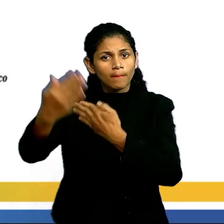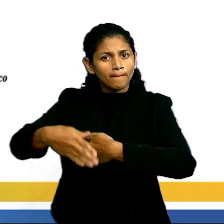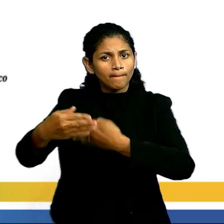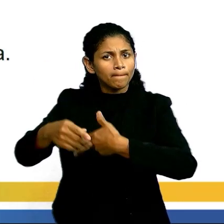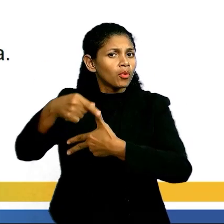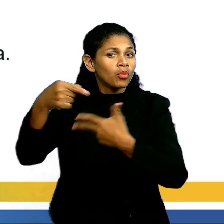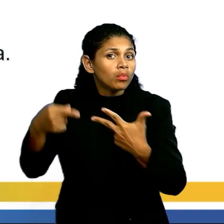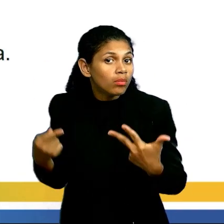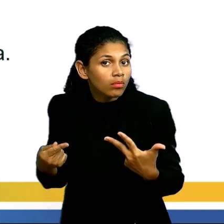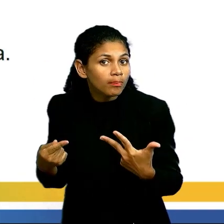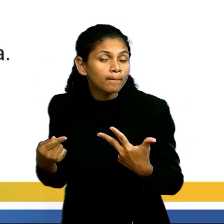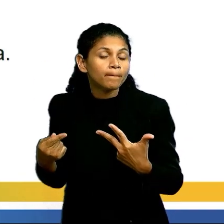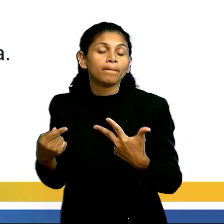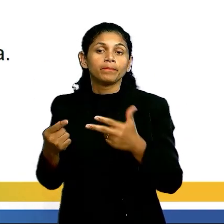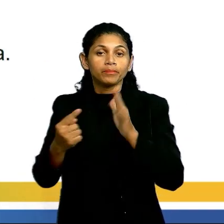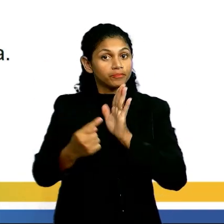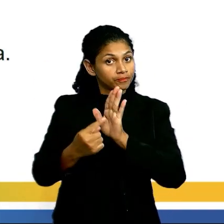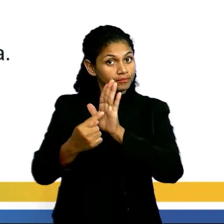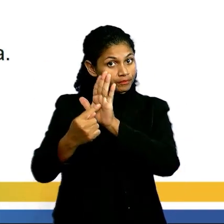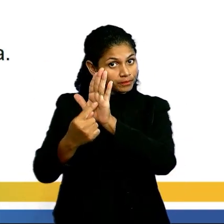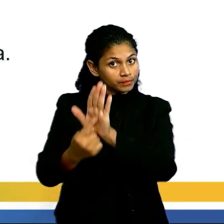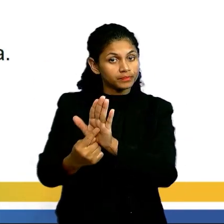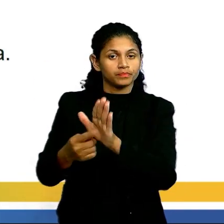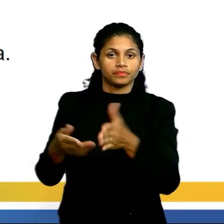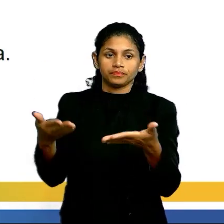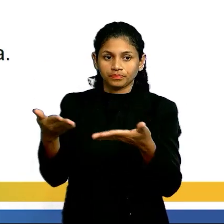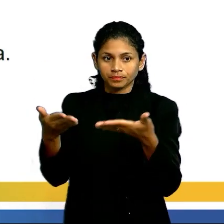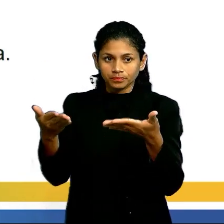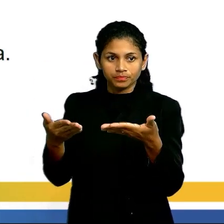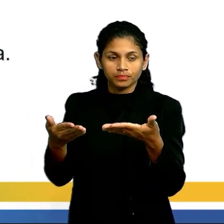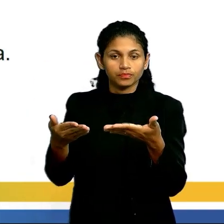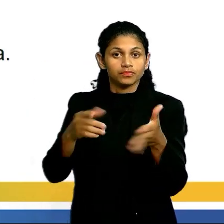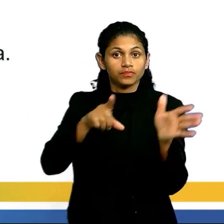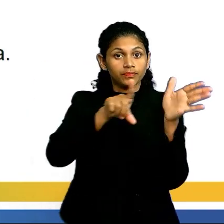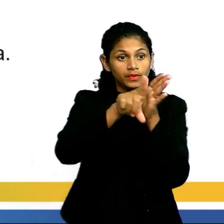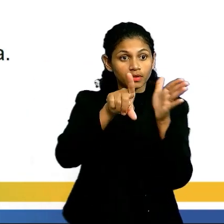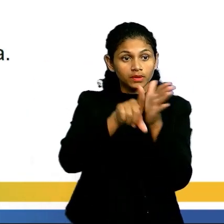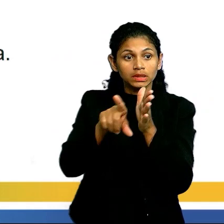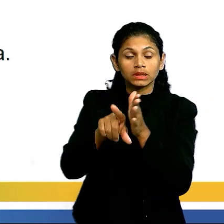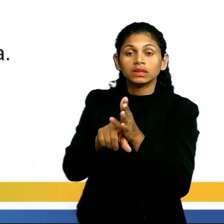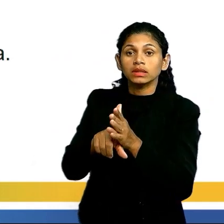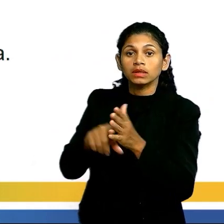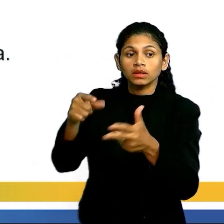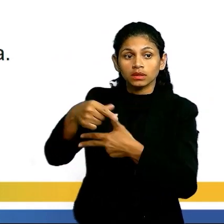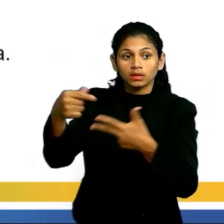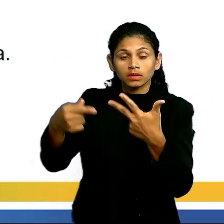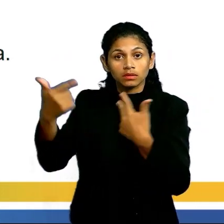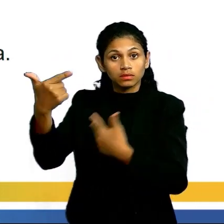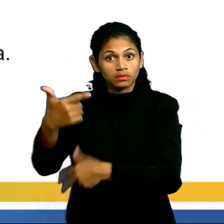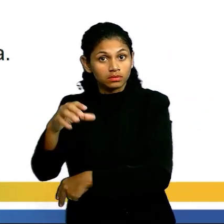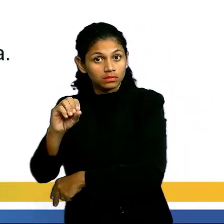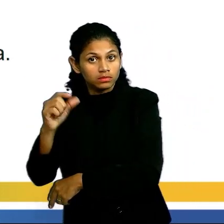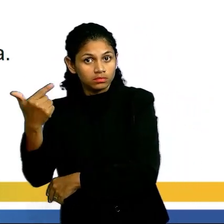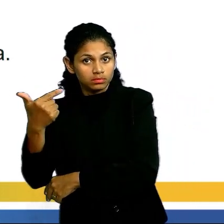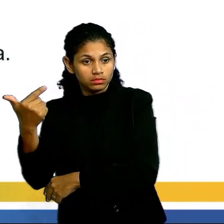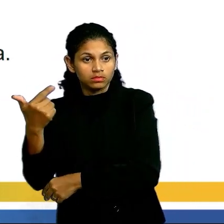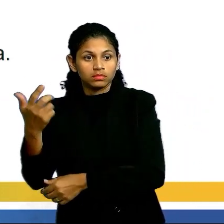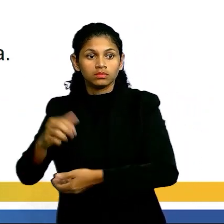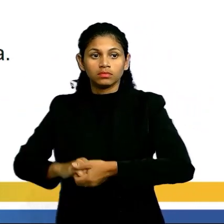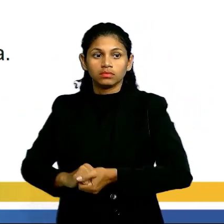tranquilo. Isso é uma questão do Enem do ano de 2022. Olha só.